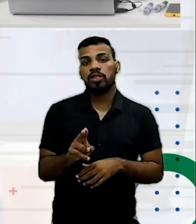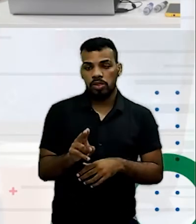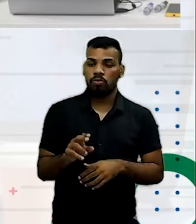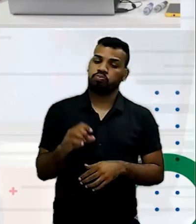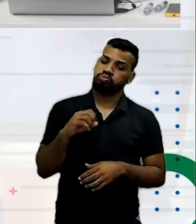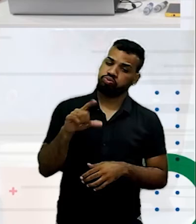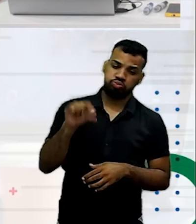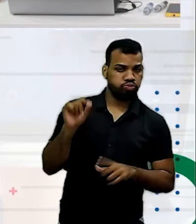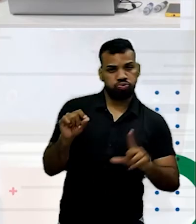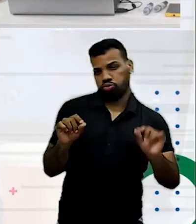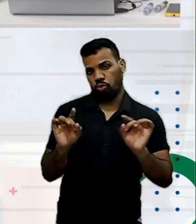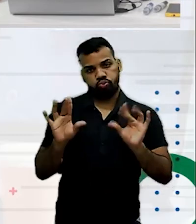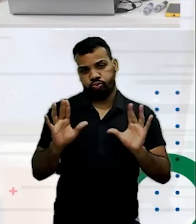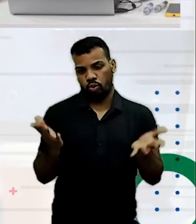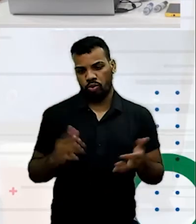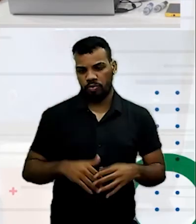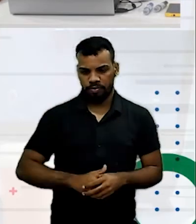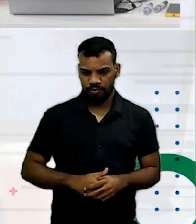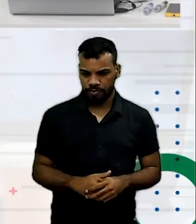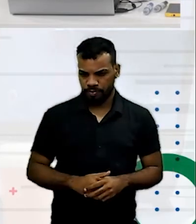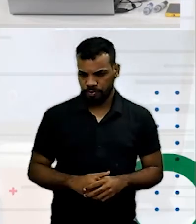bom?